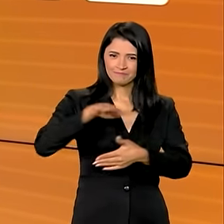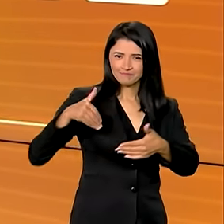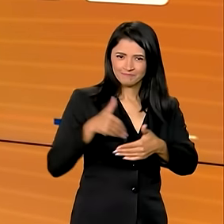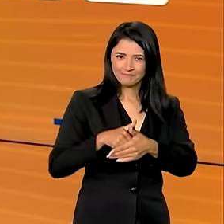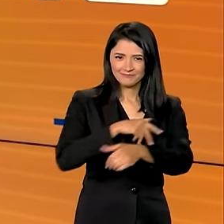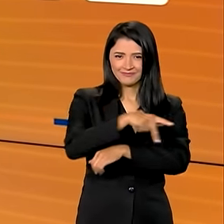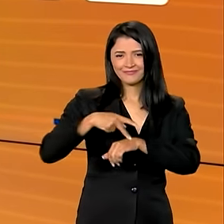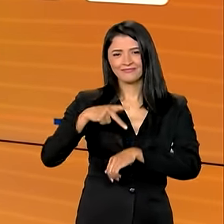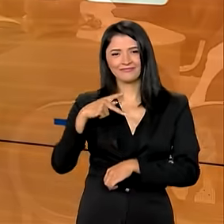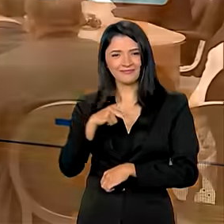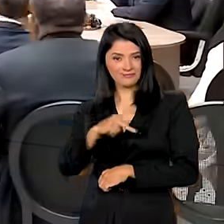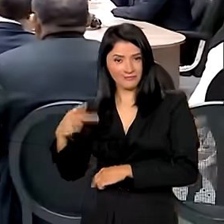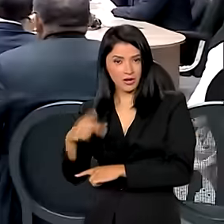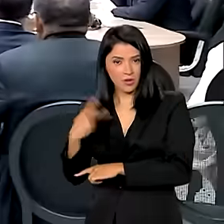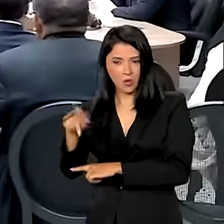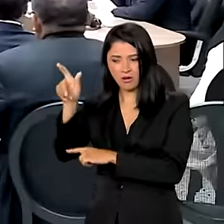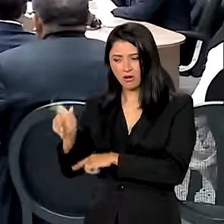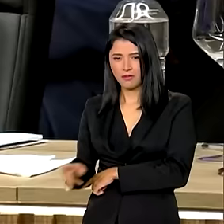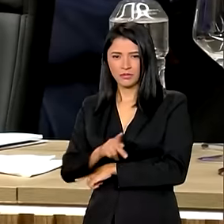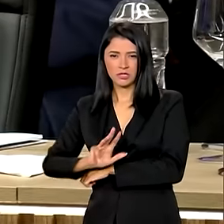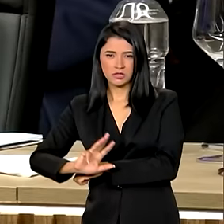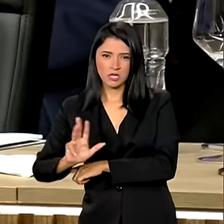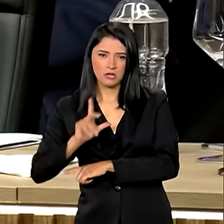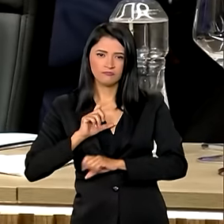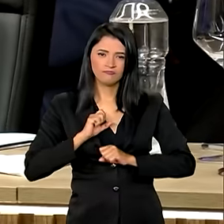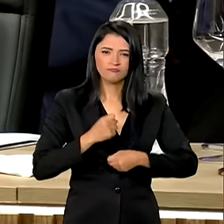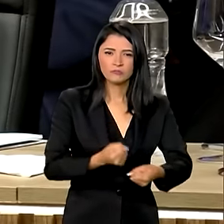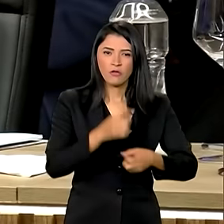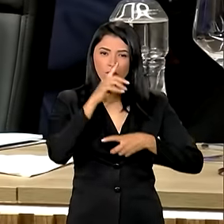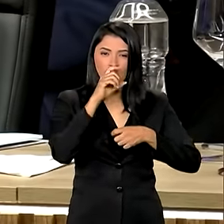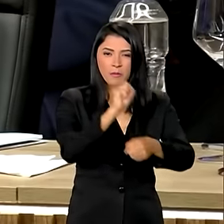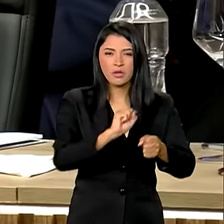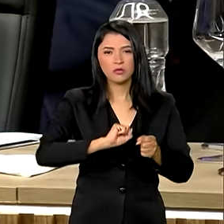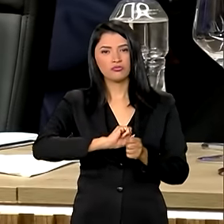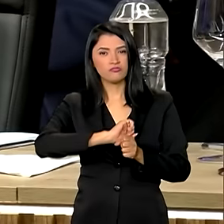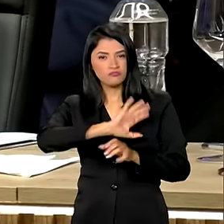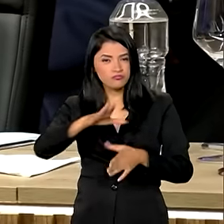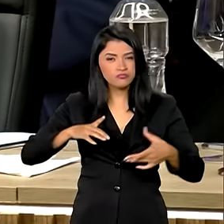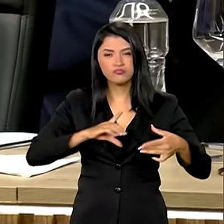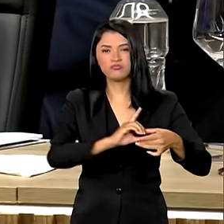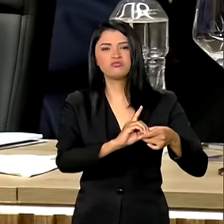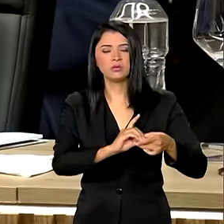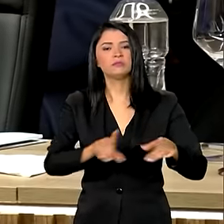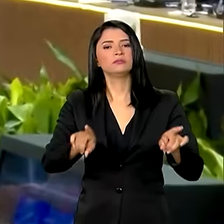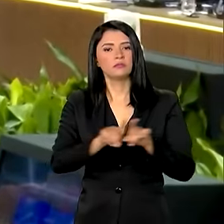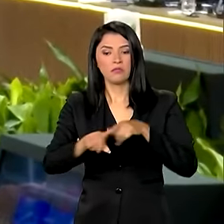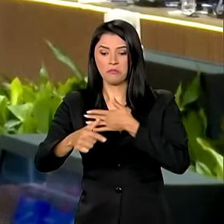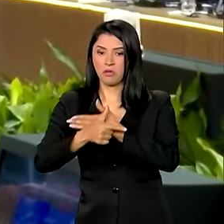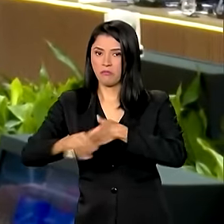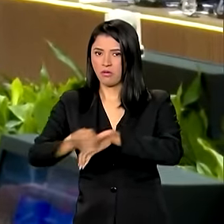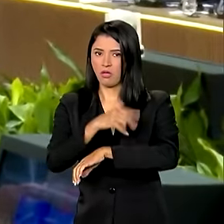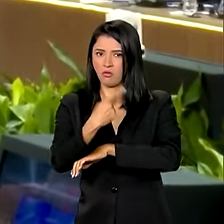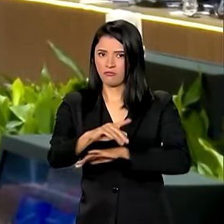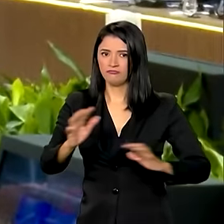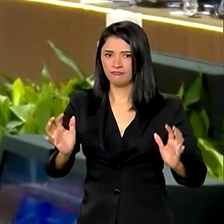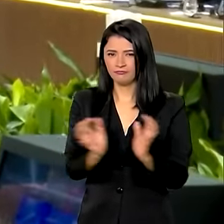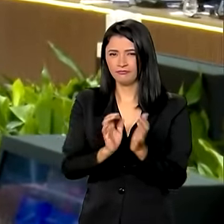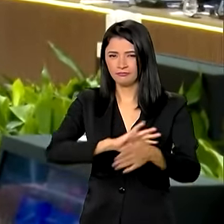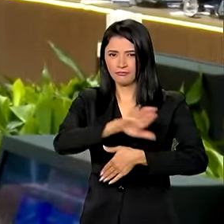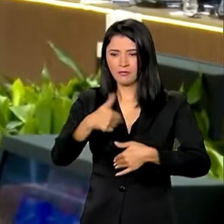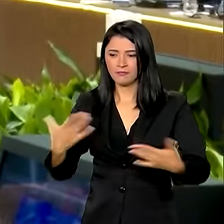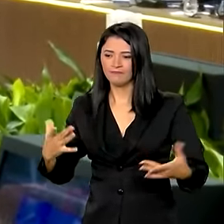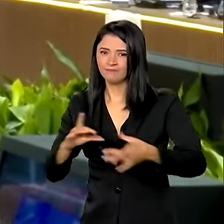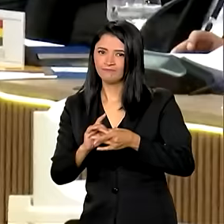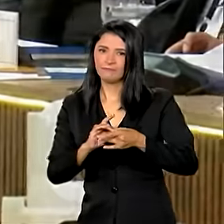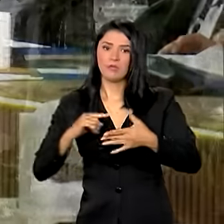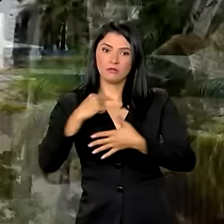Mercosul, no Paraguai, o presidente Lula defende o fortalecimento da democracia e reforça o papel estratégico do bloco para a